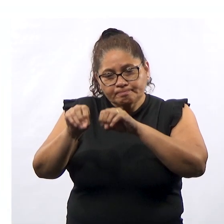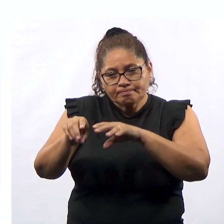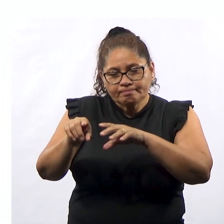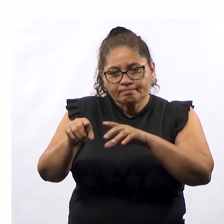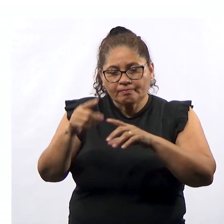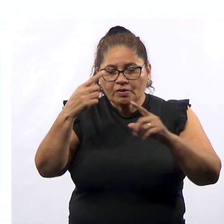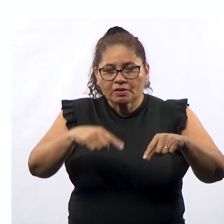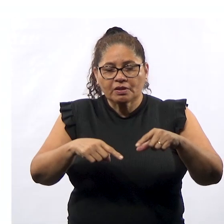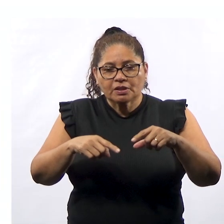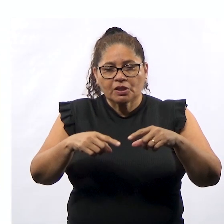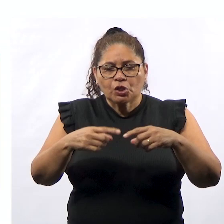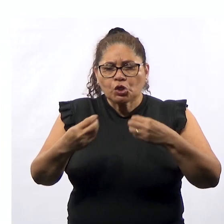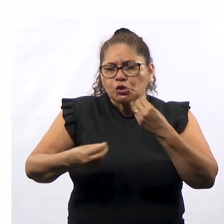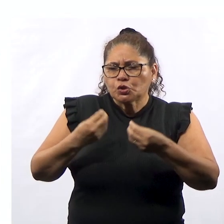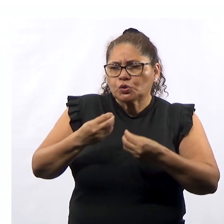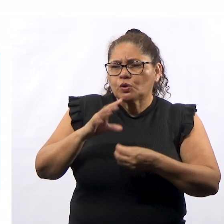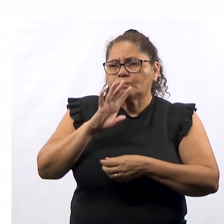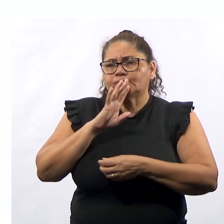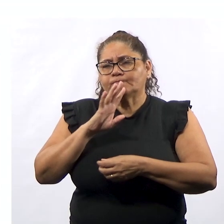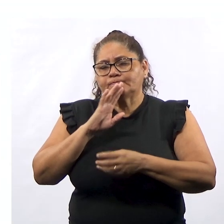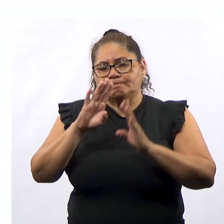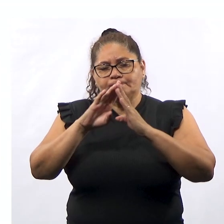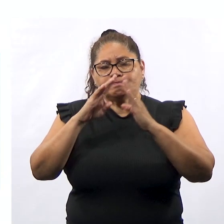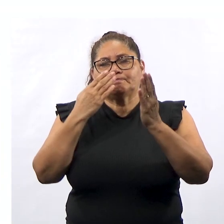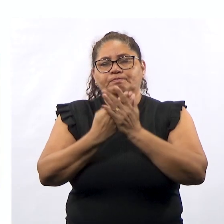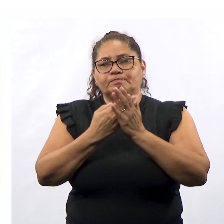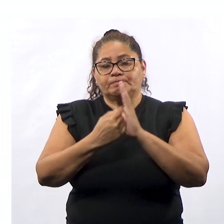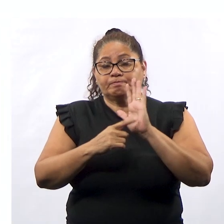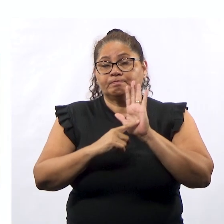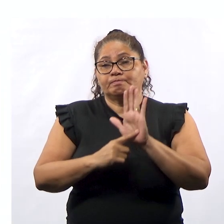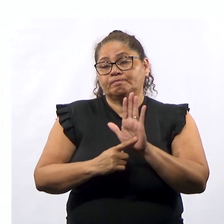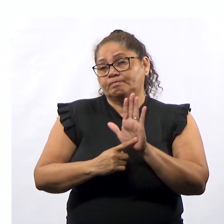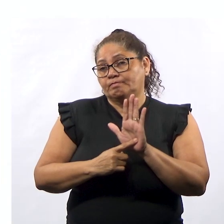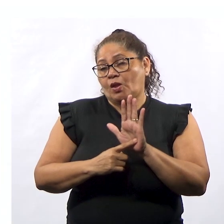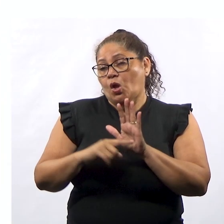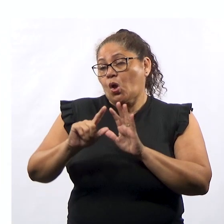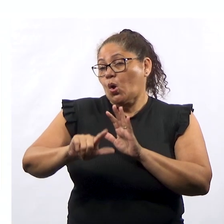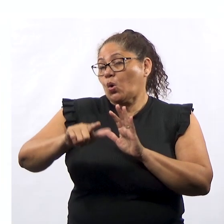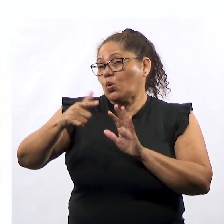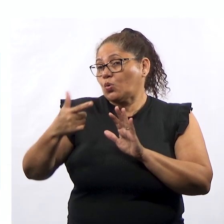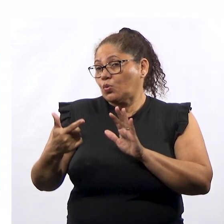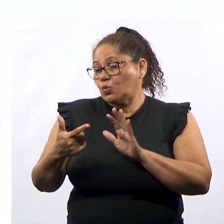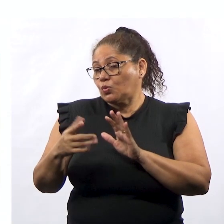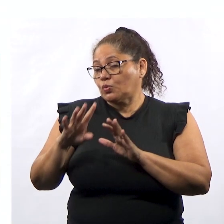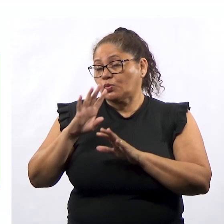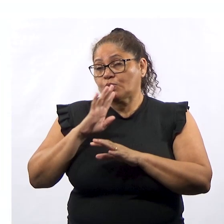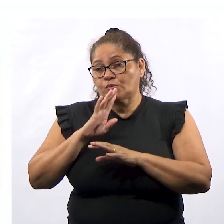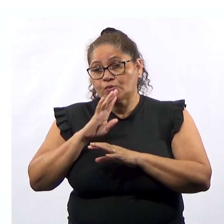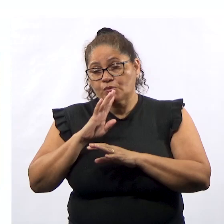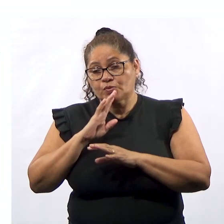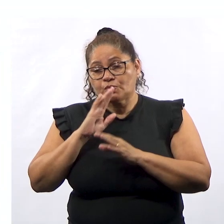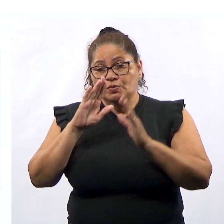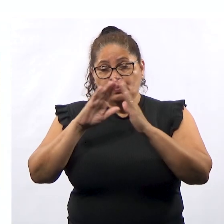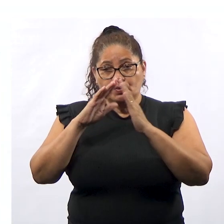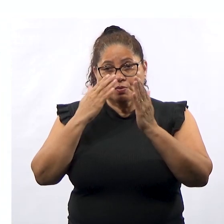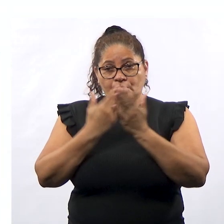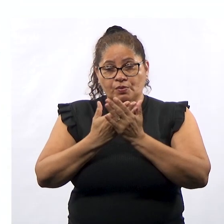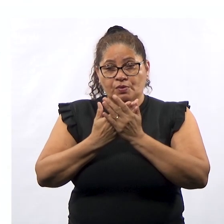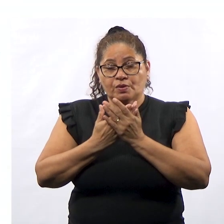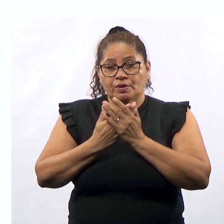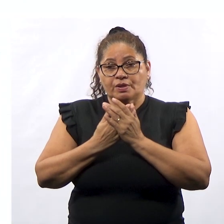continua sendo encontrar outras formas de conhecimento escolar. E eu destaco aqui, outras formas de conhecimento